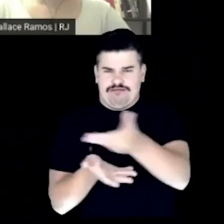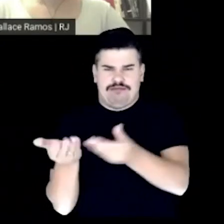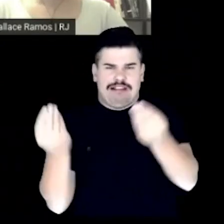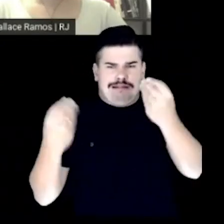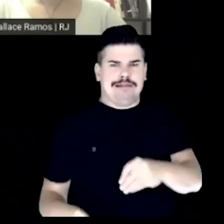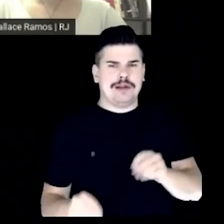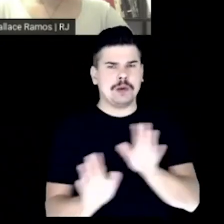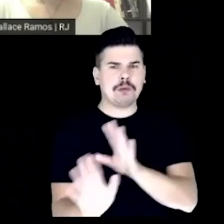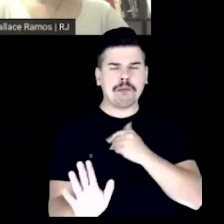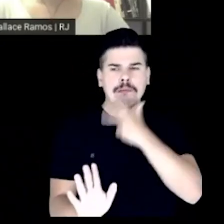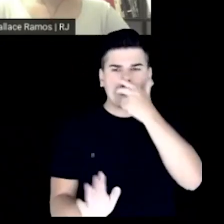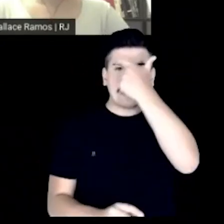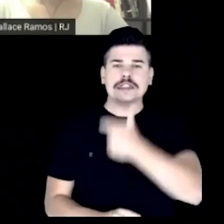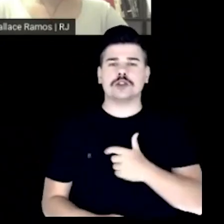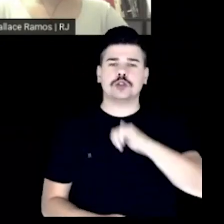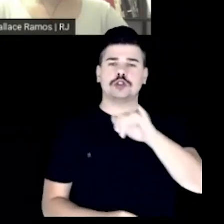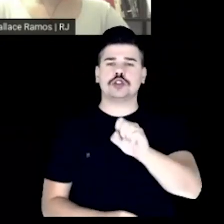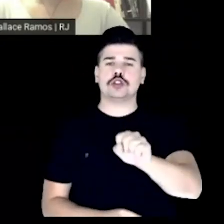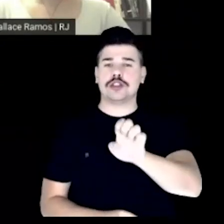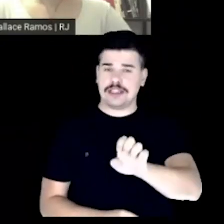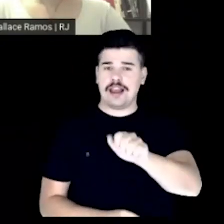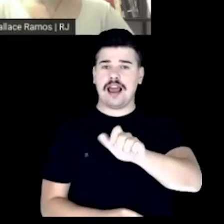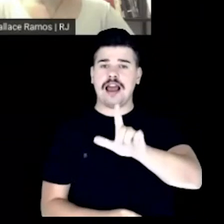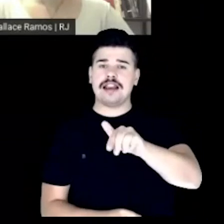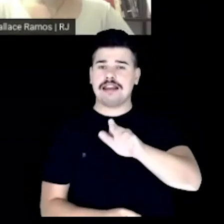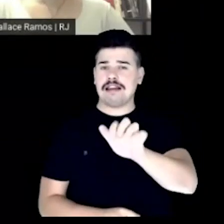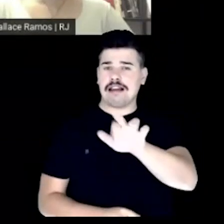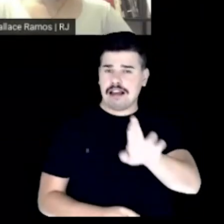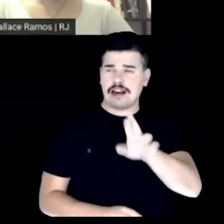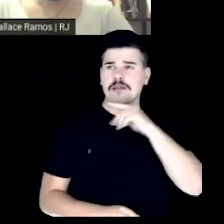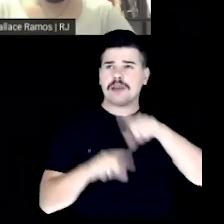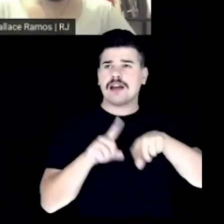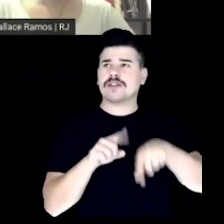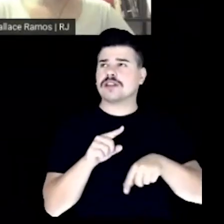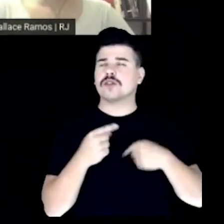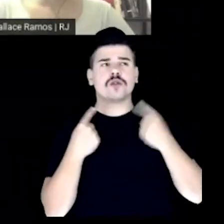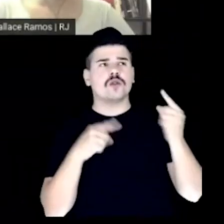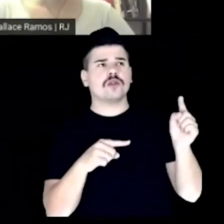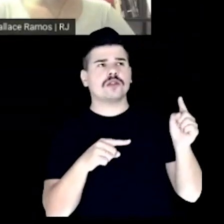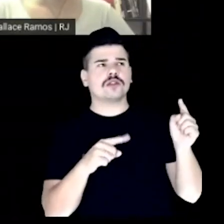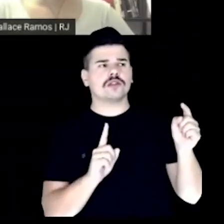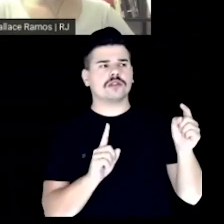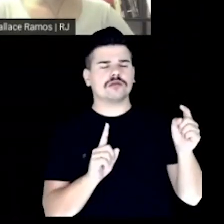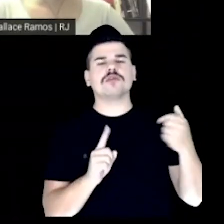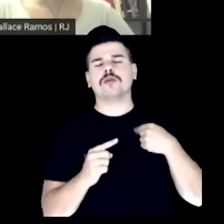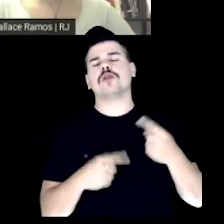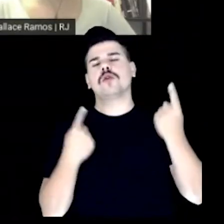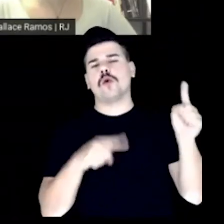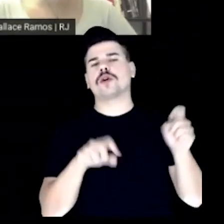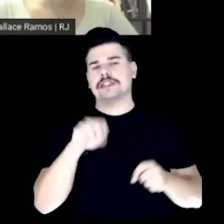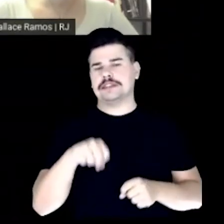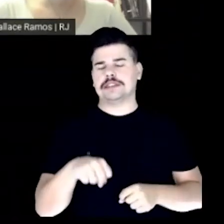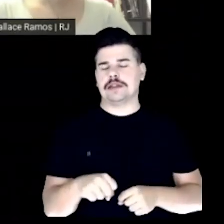grande desserviço, sabe? Eu ia estar sendo basicamente um José de Alencar com palavrão. Nada contra... Não, aliás, bastante coisa contra o José de